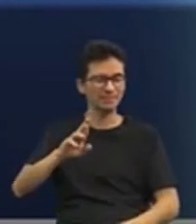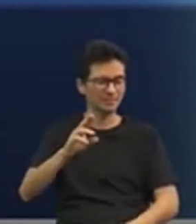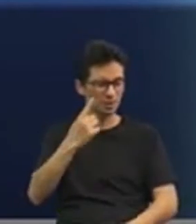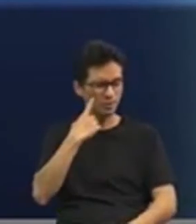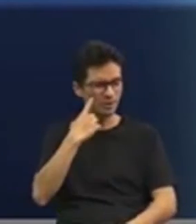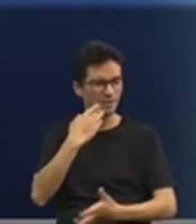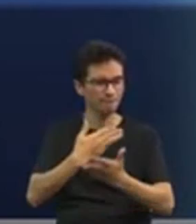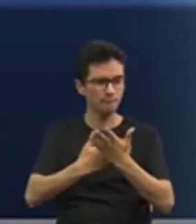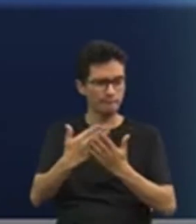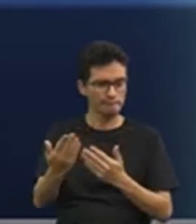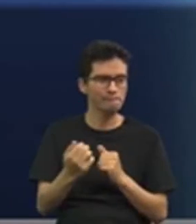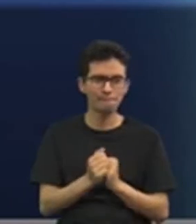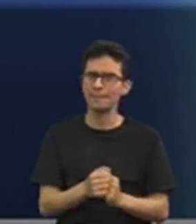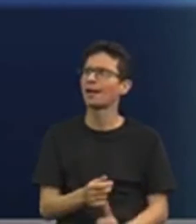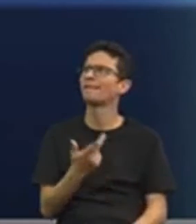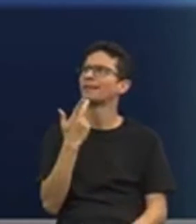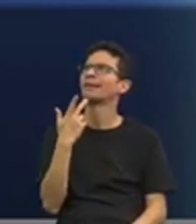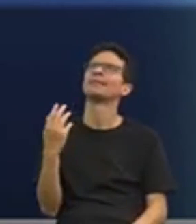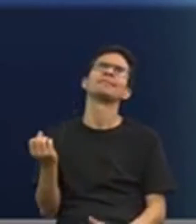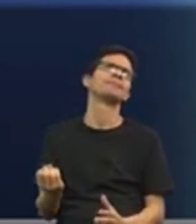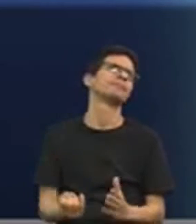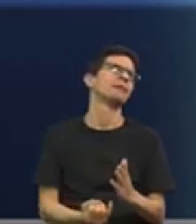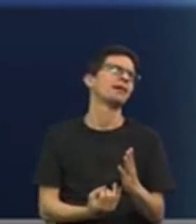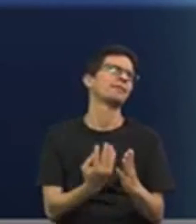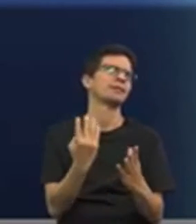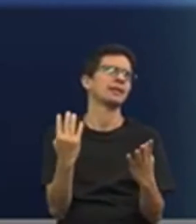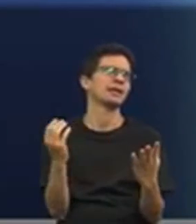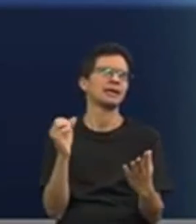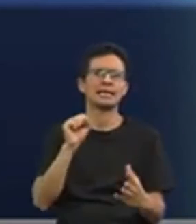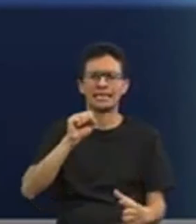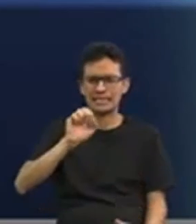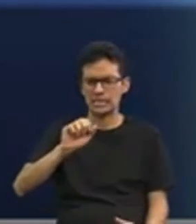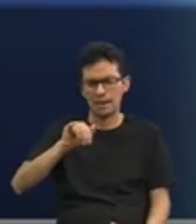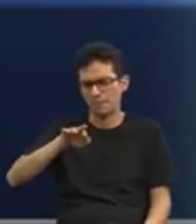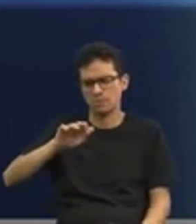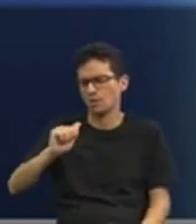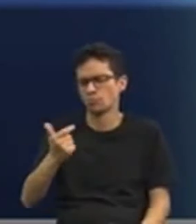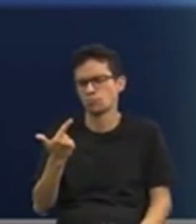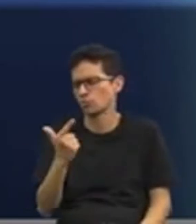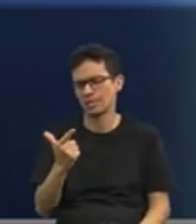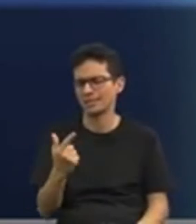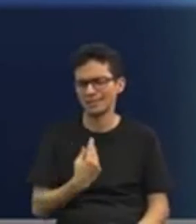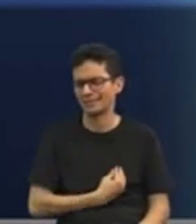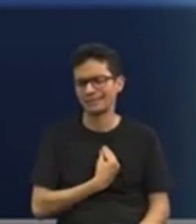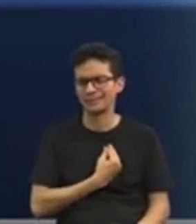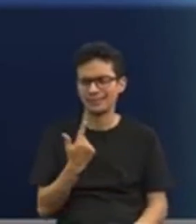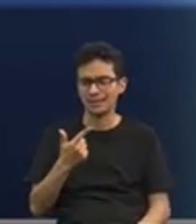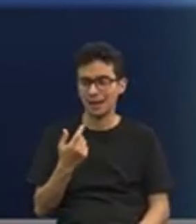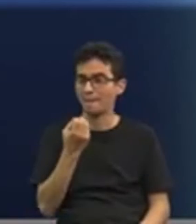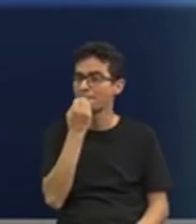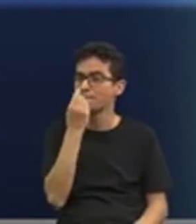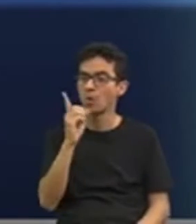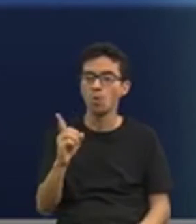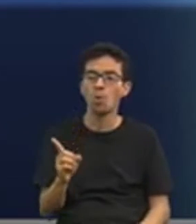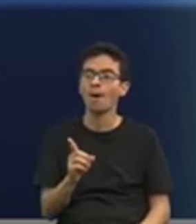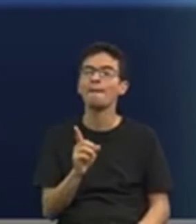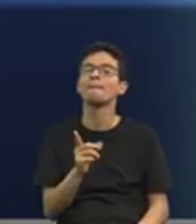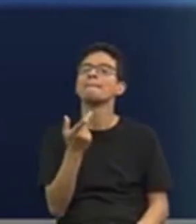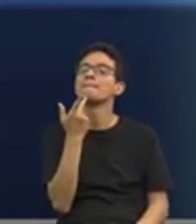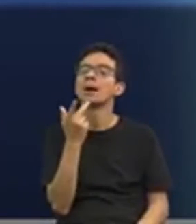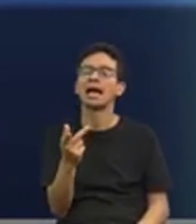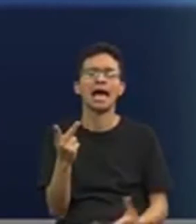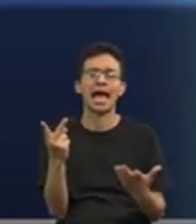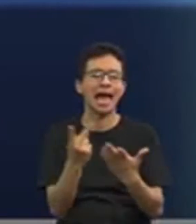pegar logo no comecinho pela milionésima vez por favor se amostrar não existe tá não pega bem usar uma